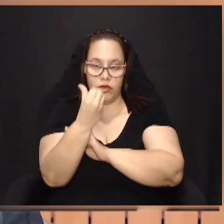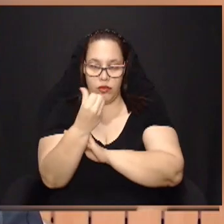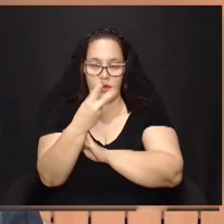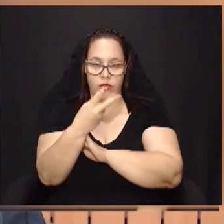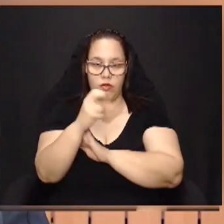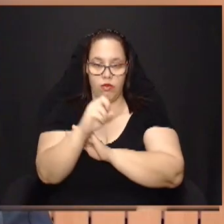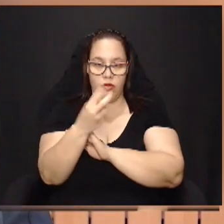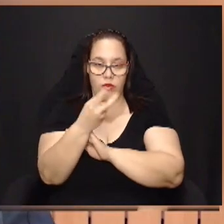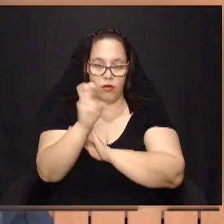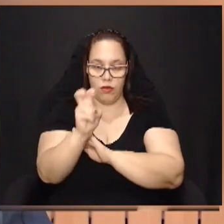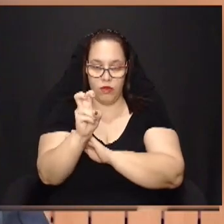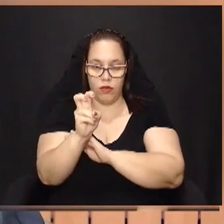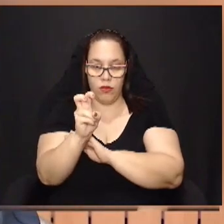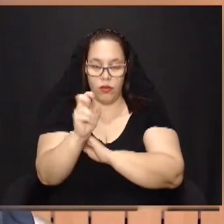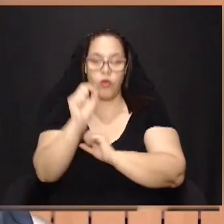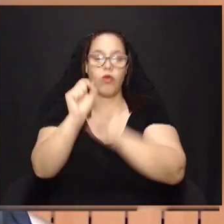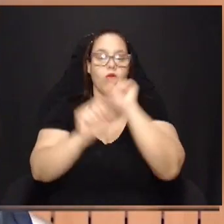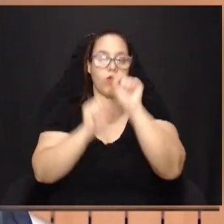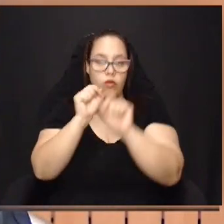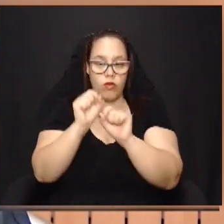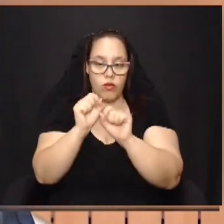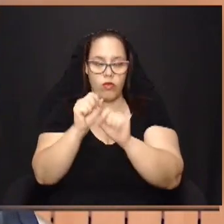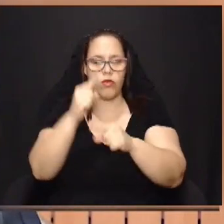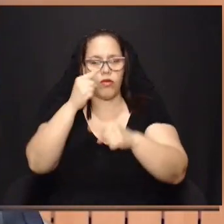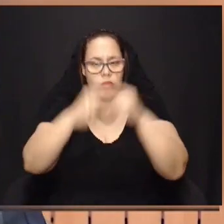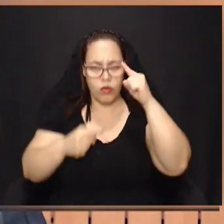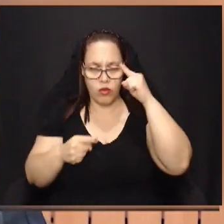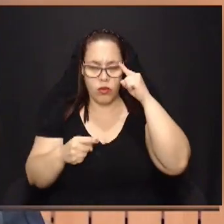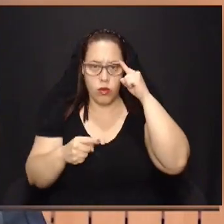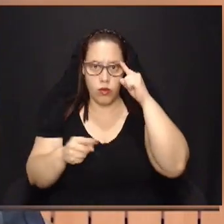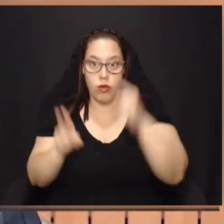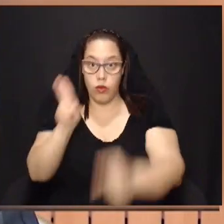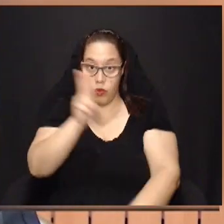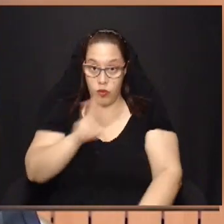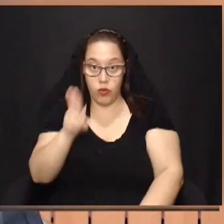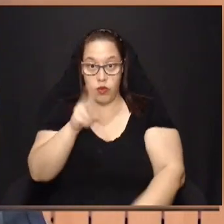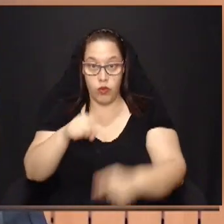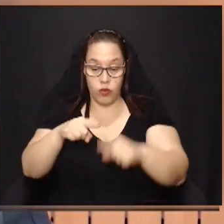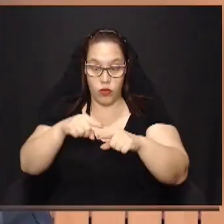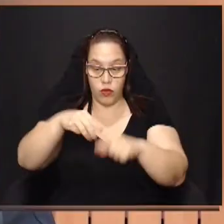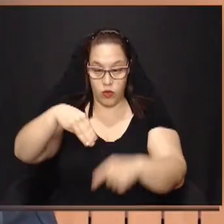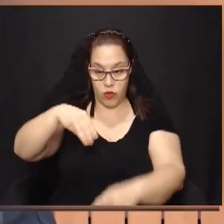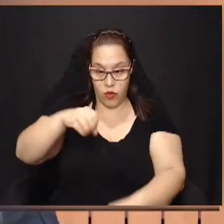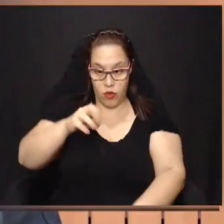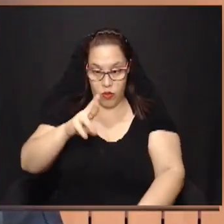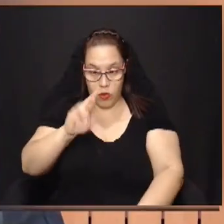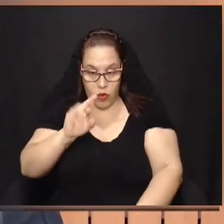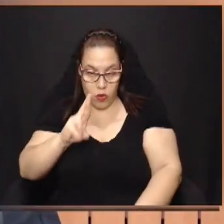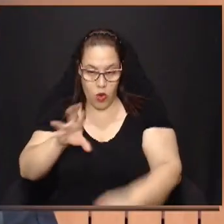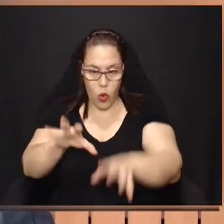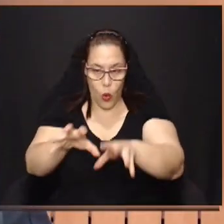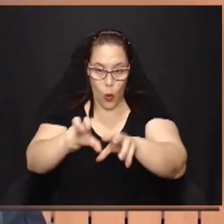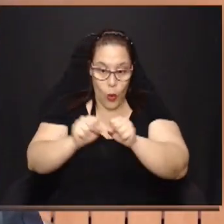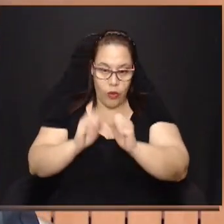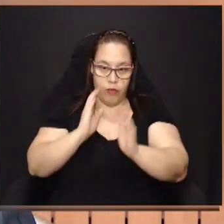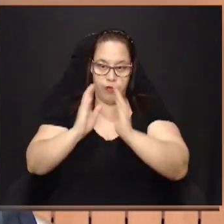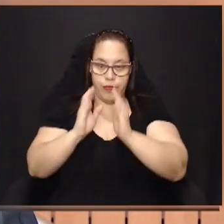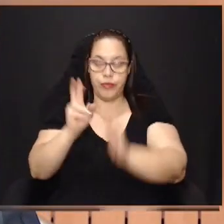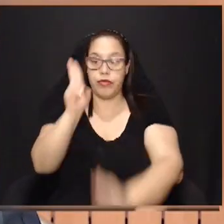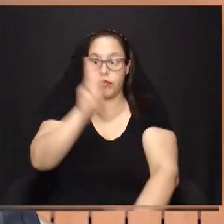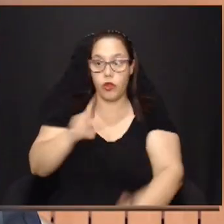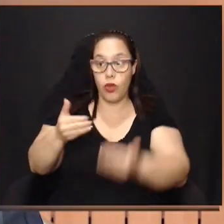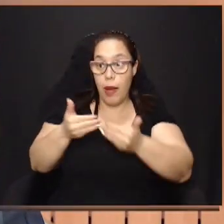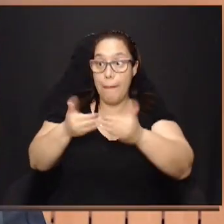156/2025, que dispõe sobre a proibição do funcionamento dos motores de sucção durante o uso das piscinas e